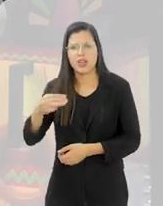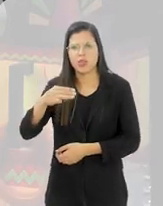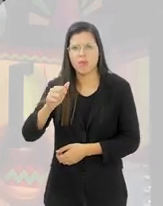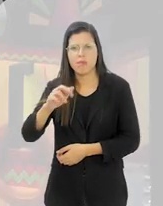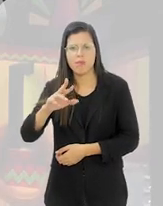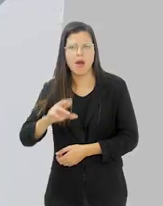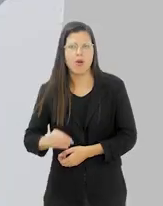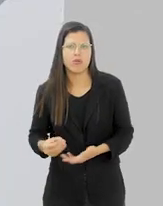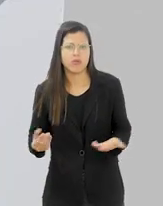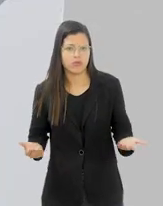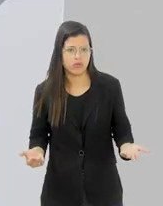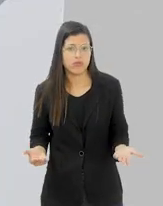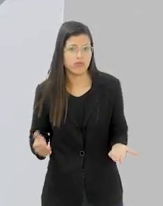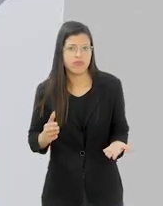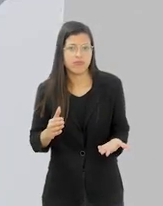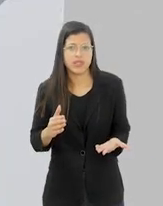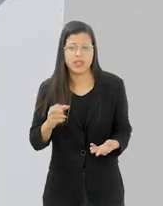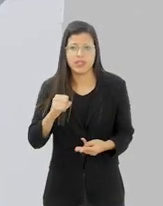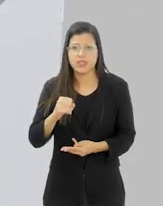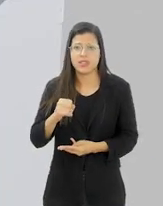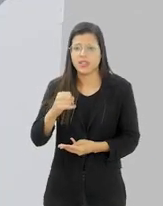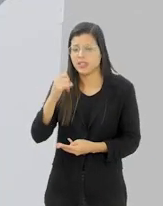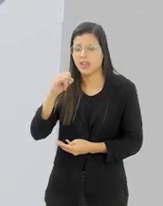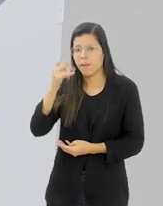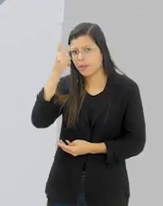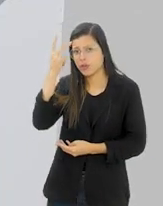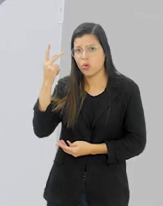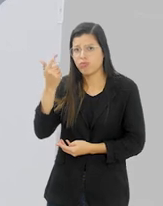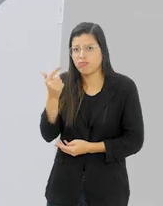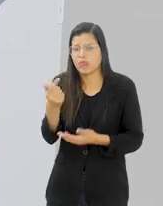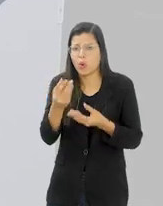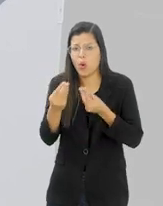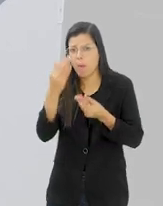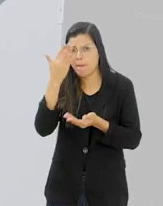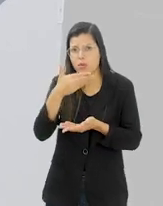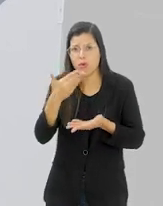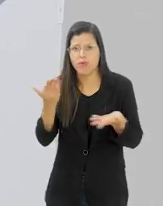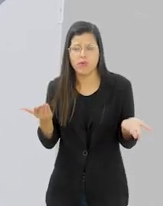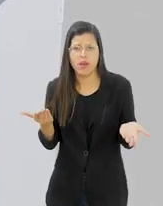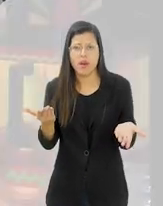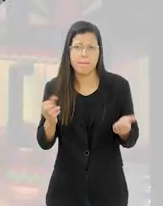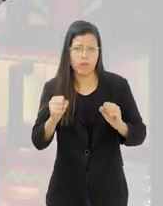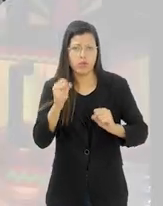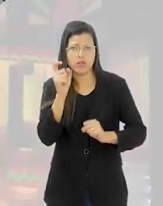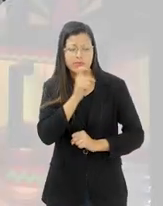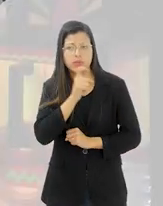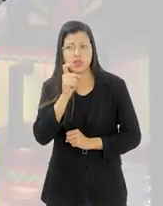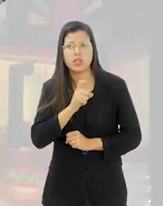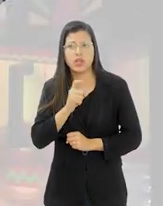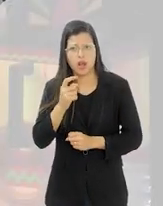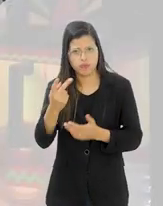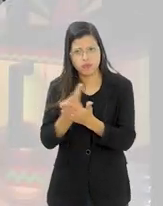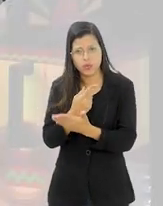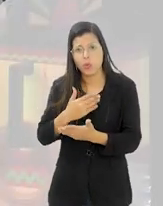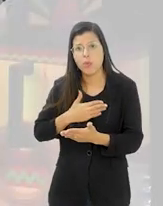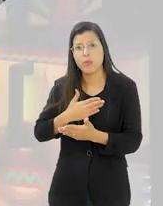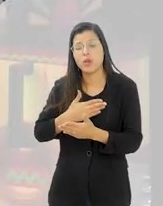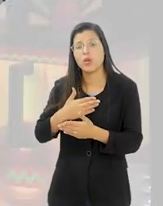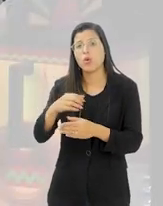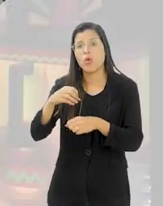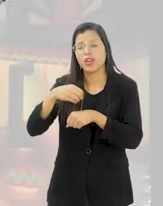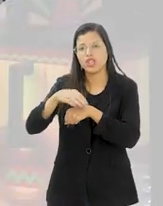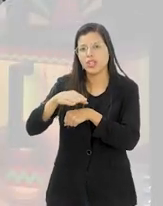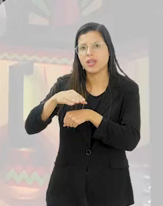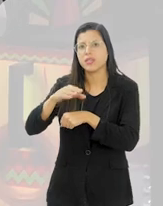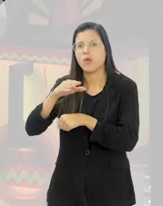Fico não. Dito pelo não dito. Né? Eu já caí nisso. Em 2008, eu fui por uma indicação de um artista plástico que